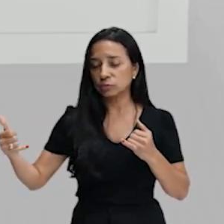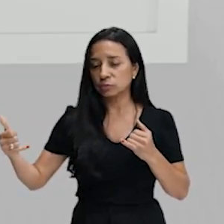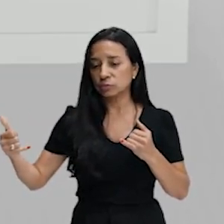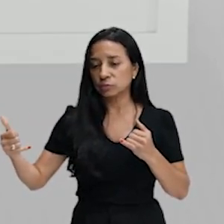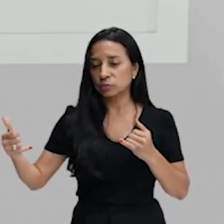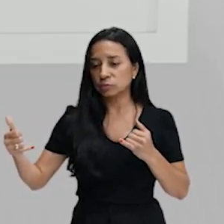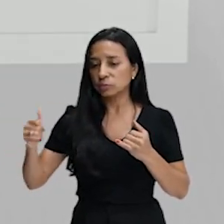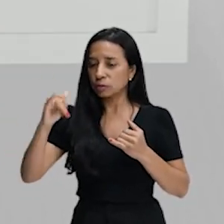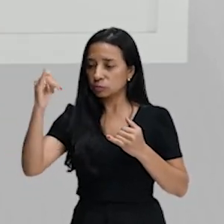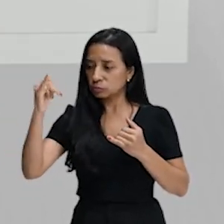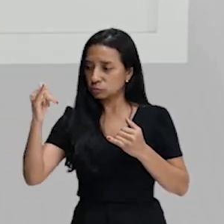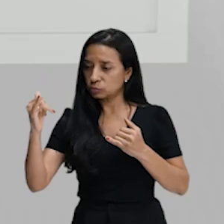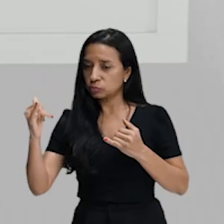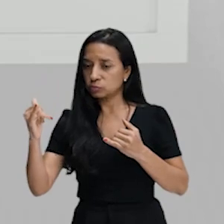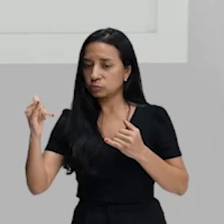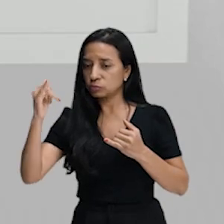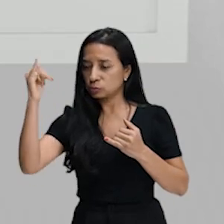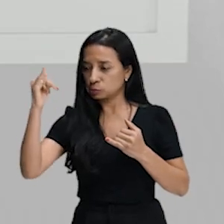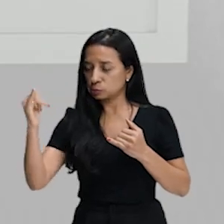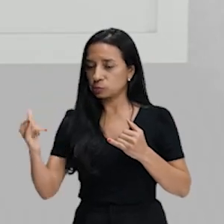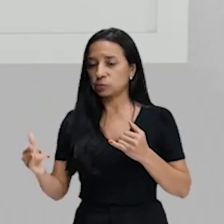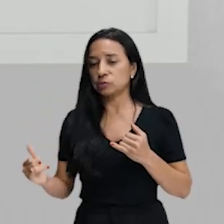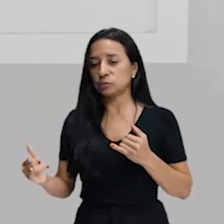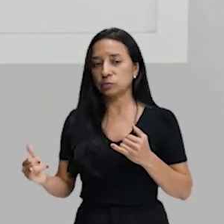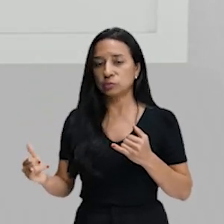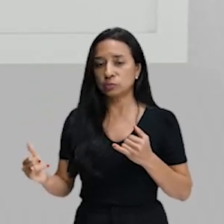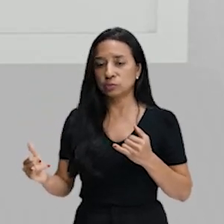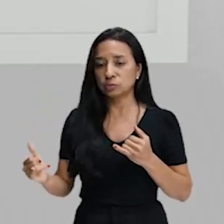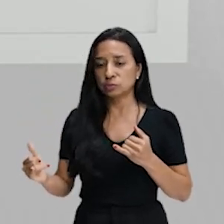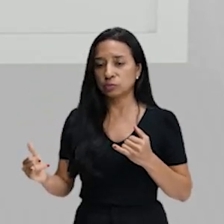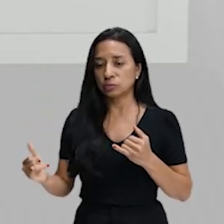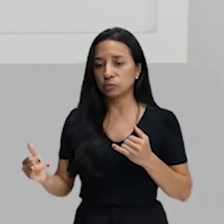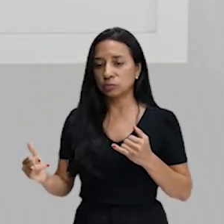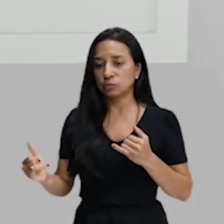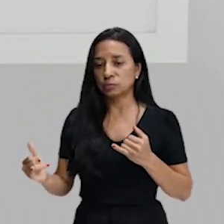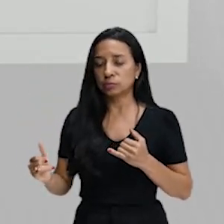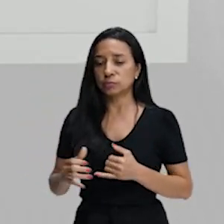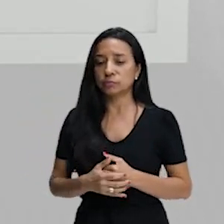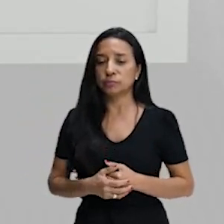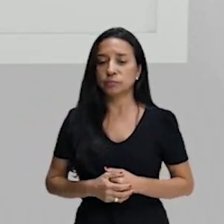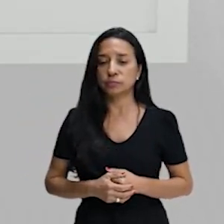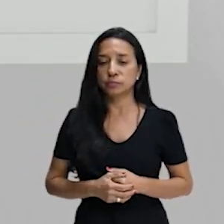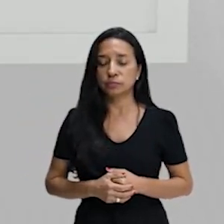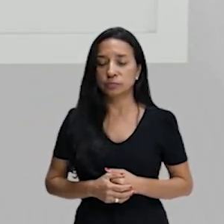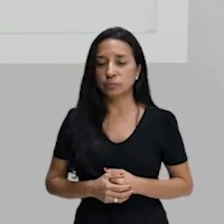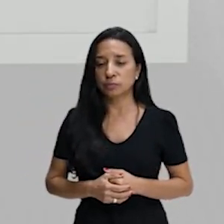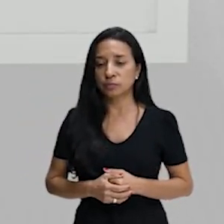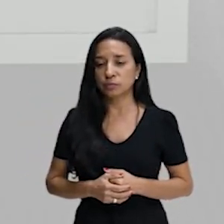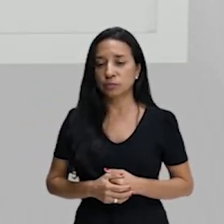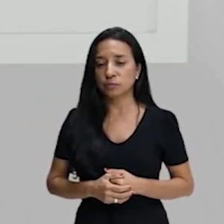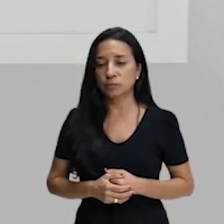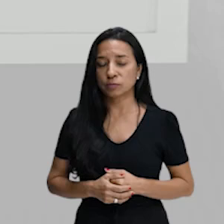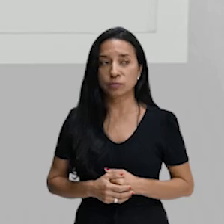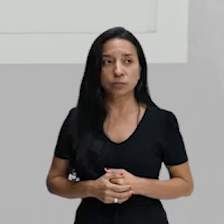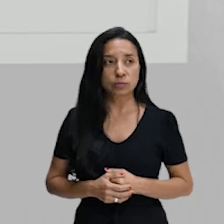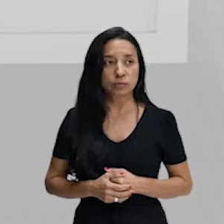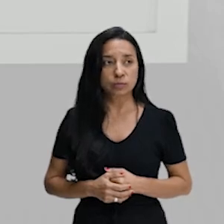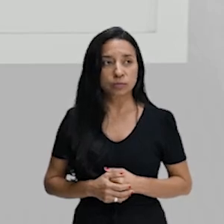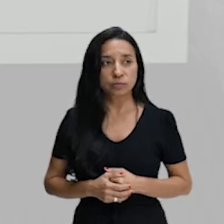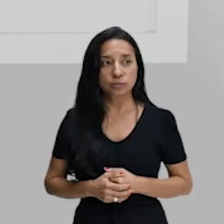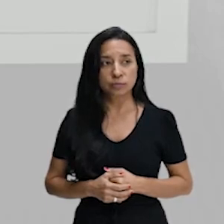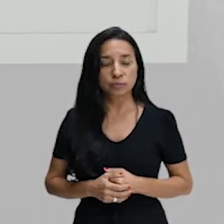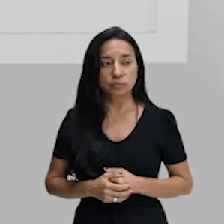segundo fio, né, que é para baixo, o campo vai estar entrando, né? Em relação ao segundo fio, o campo